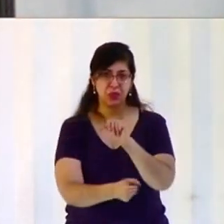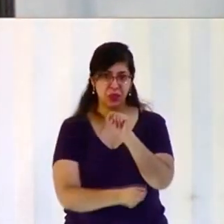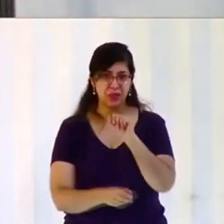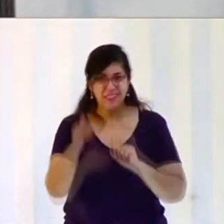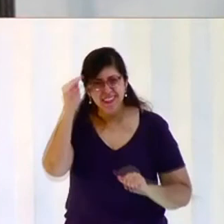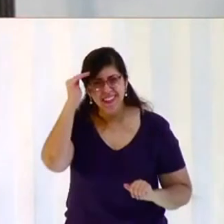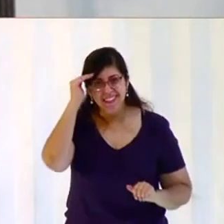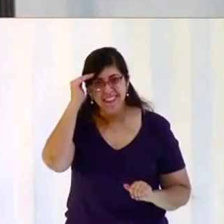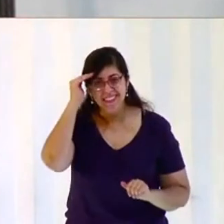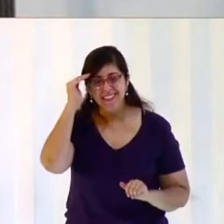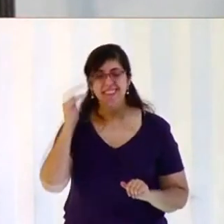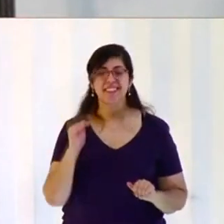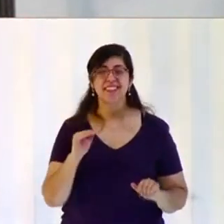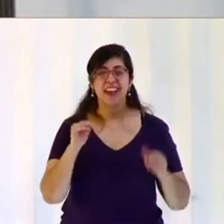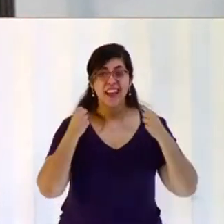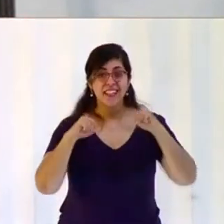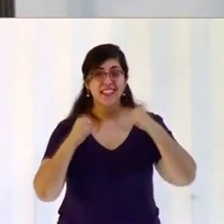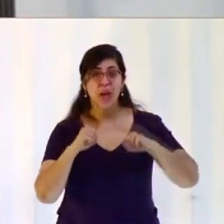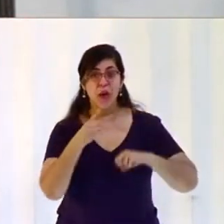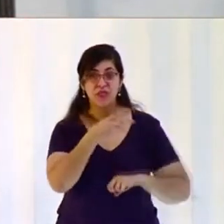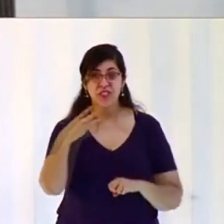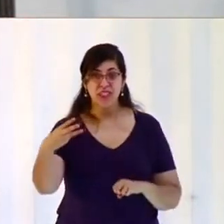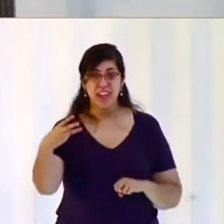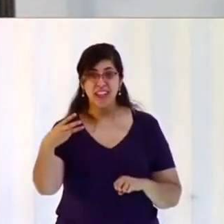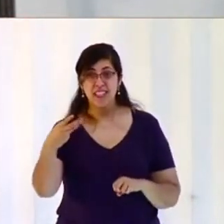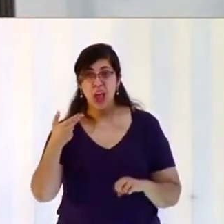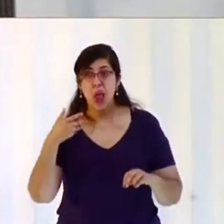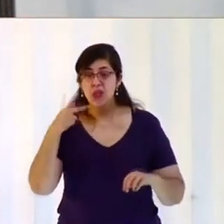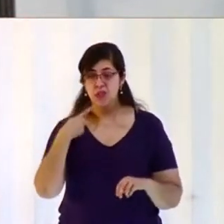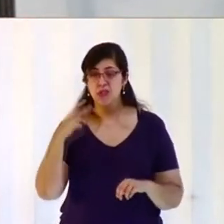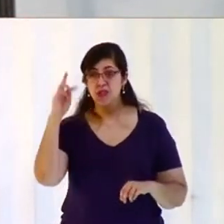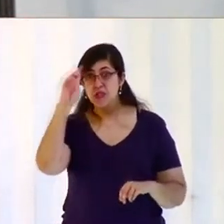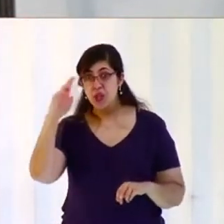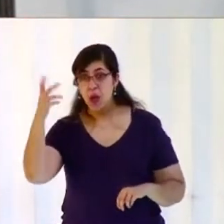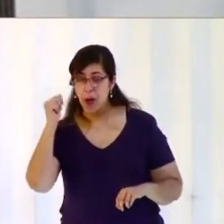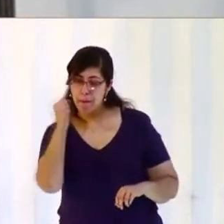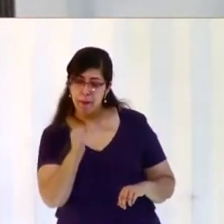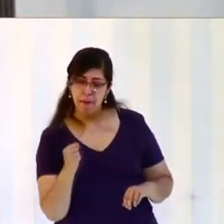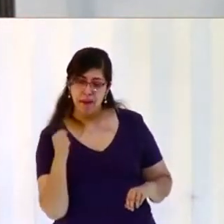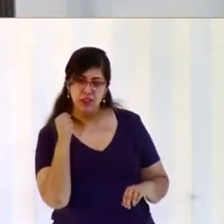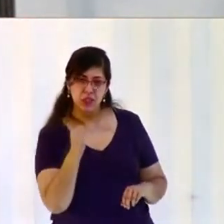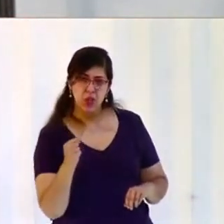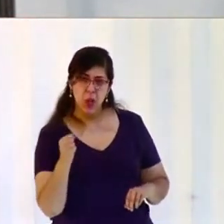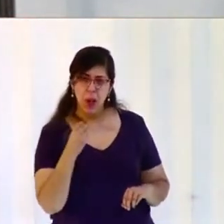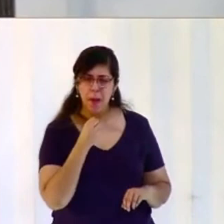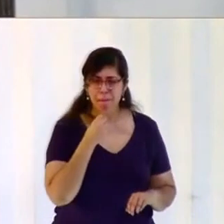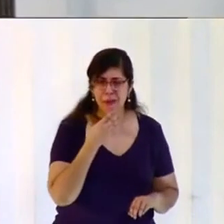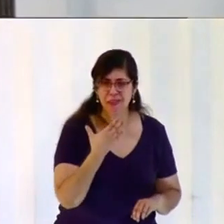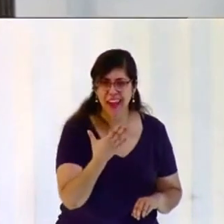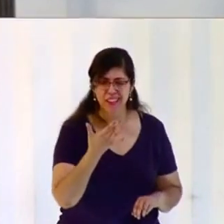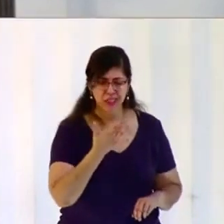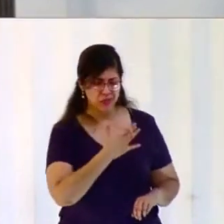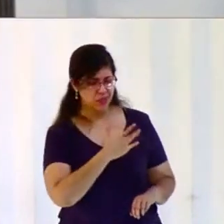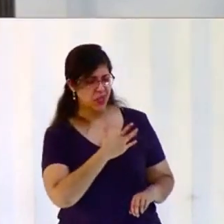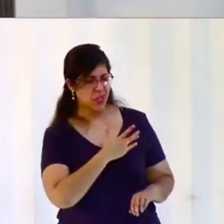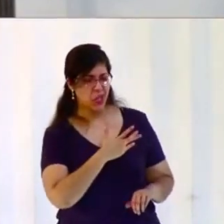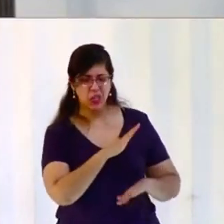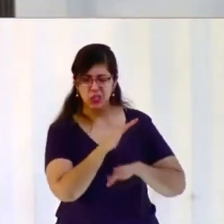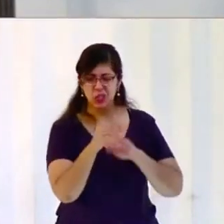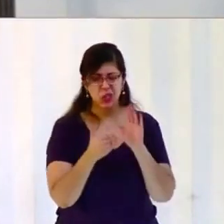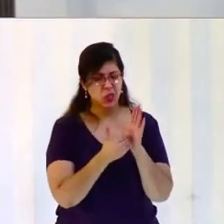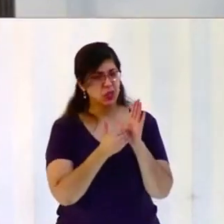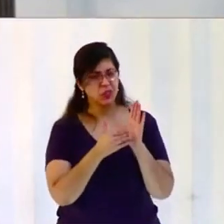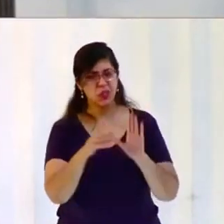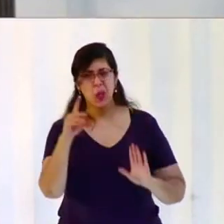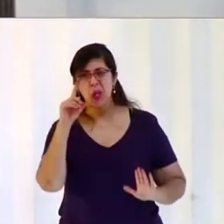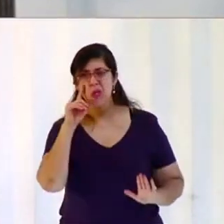meu pastor, de nada sentirei falta. No finalzinho do Salmo, bondade e misericórdia certamente me seguirão todos os dias da minha